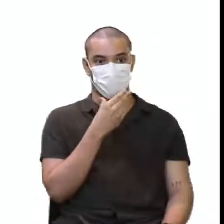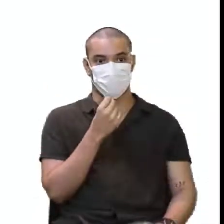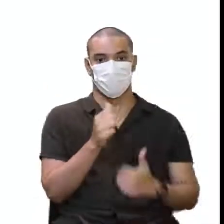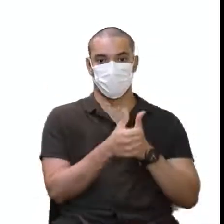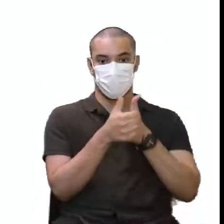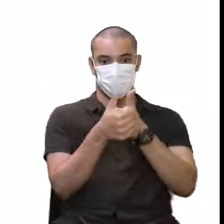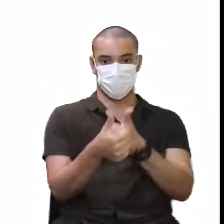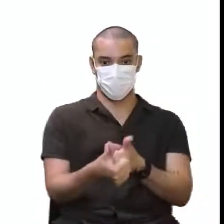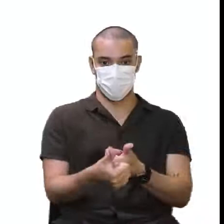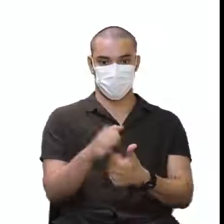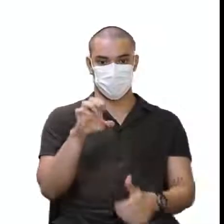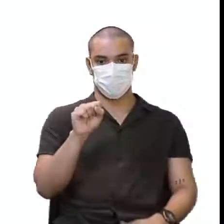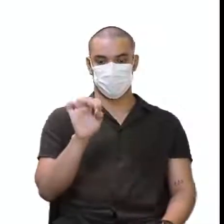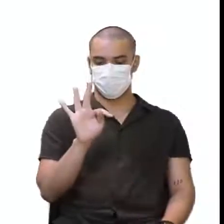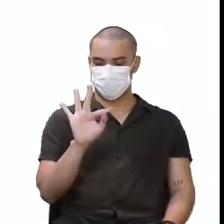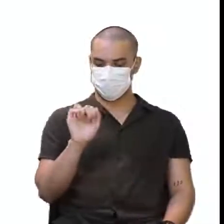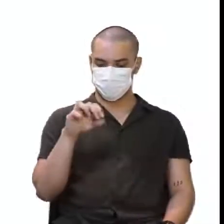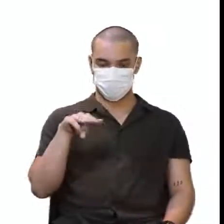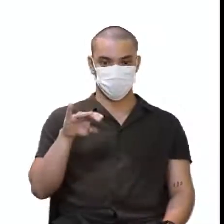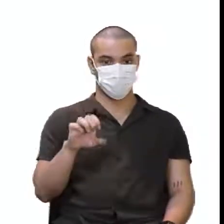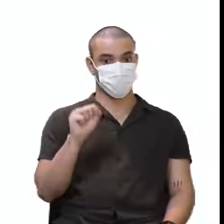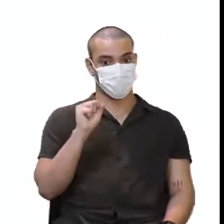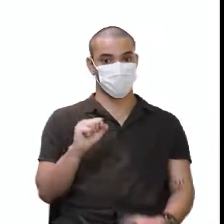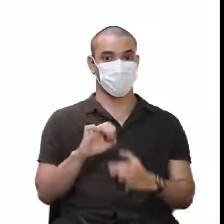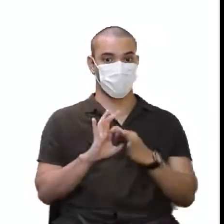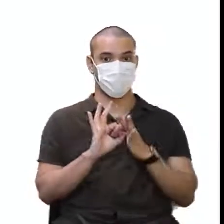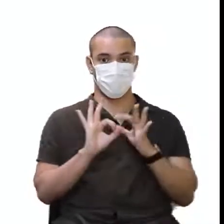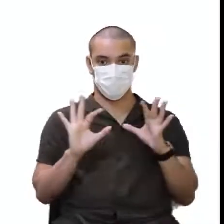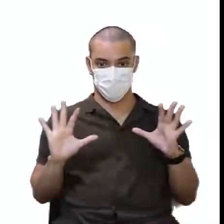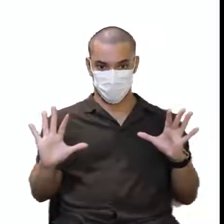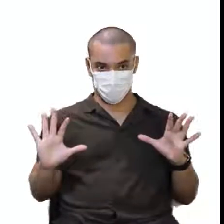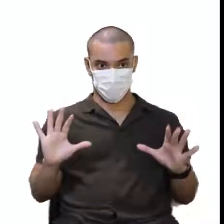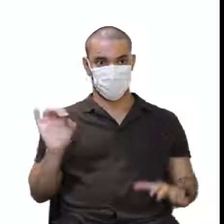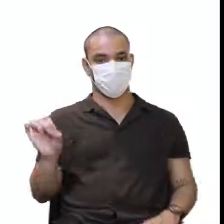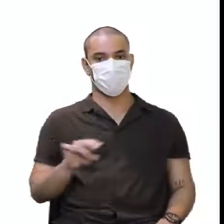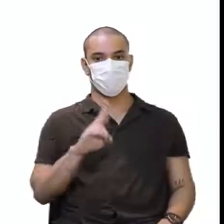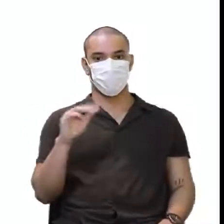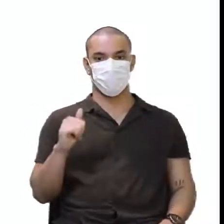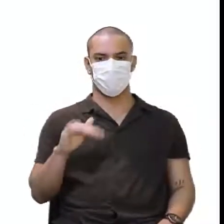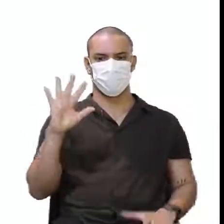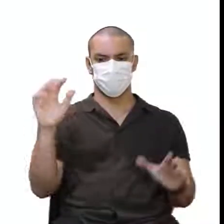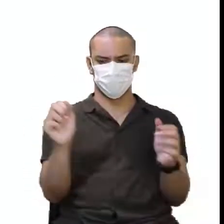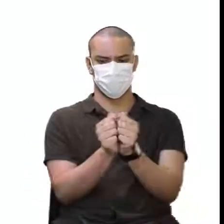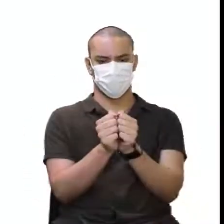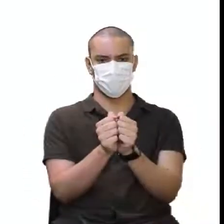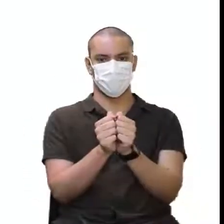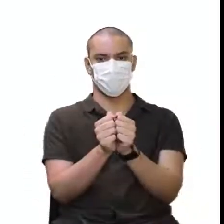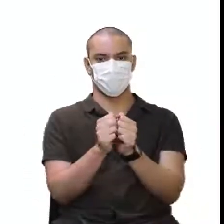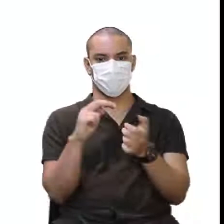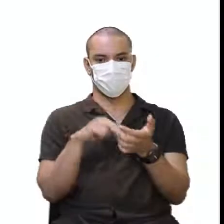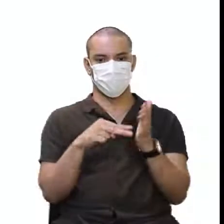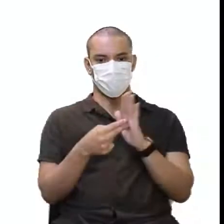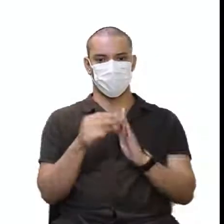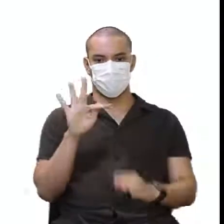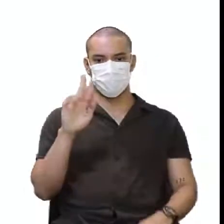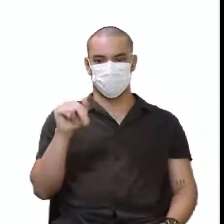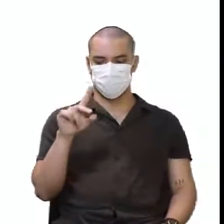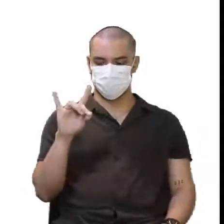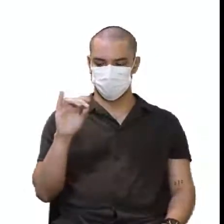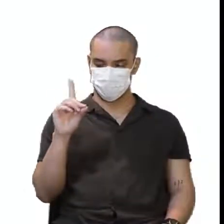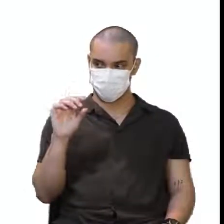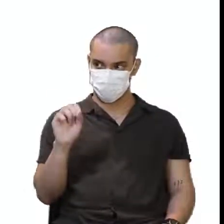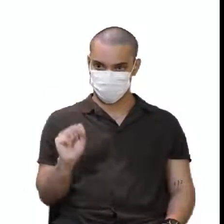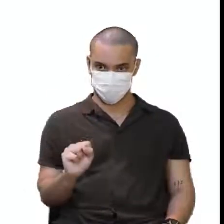aos estames. Ou ele pode estar livre, como esse daqui, ou ele pode estar mais unido, né, que a gente chama de fundidos, tá